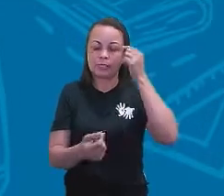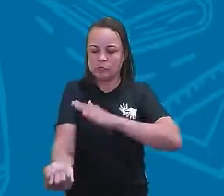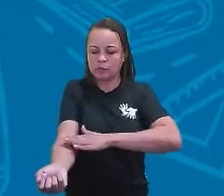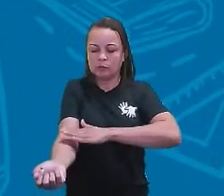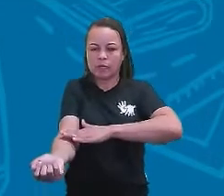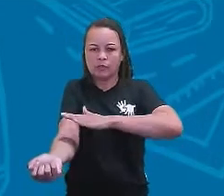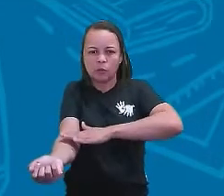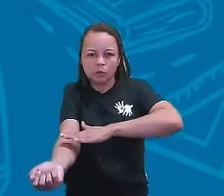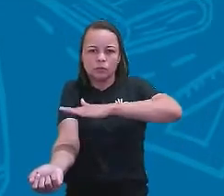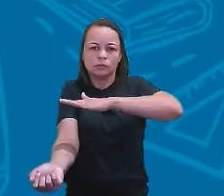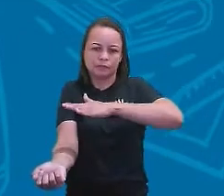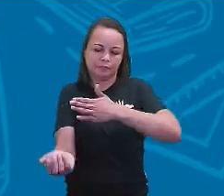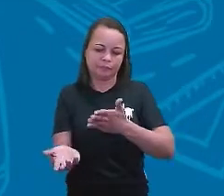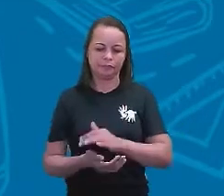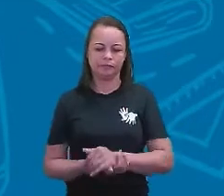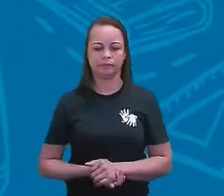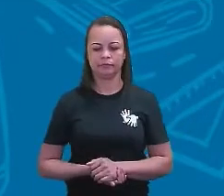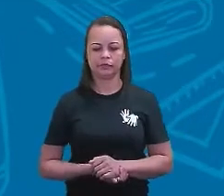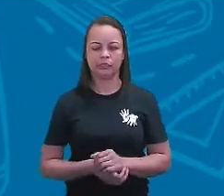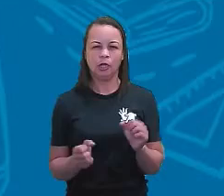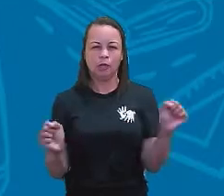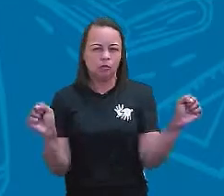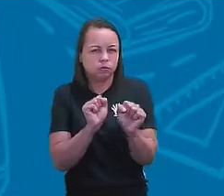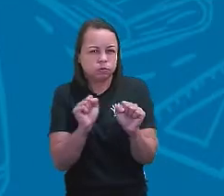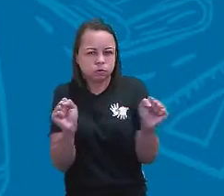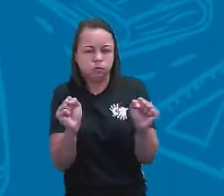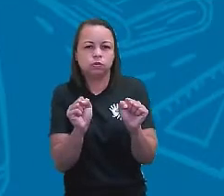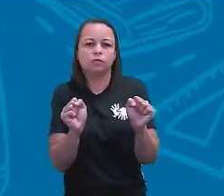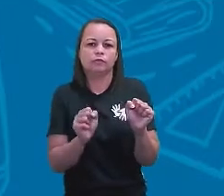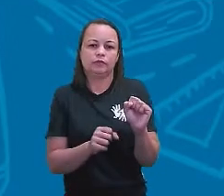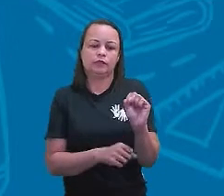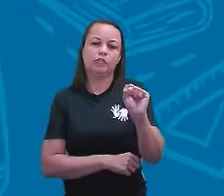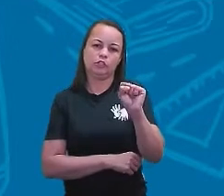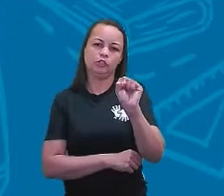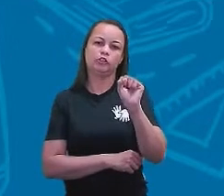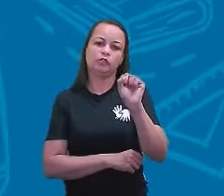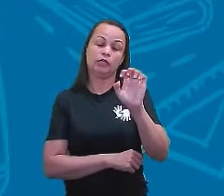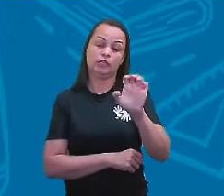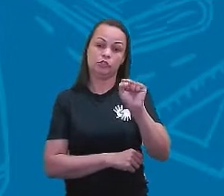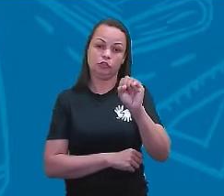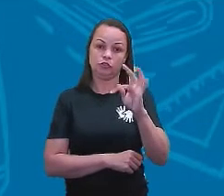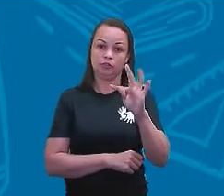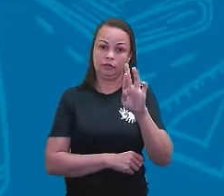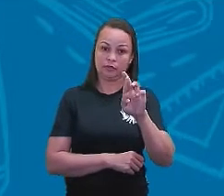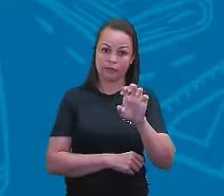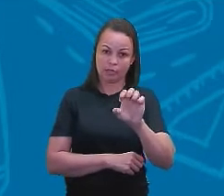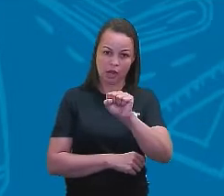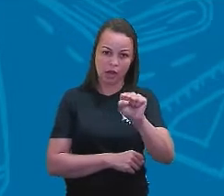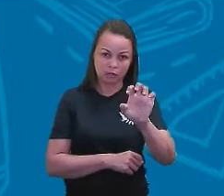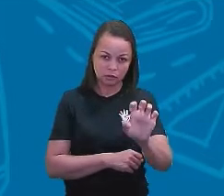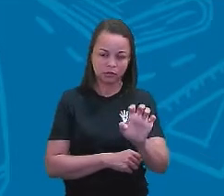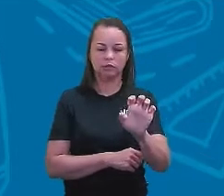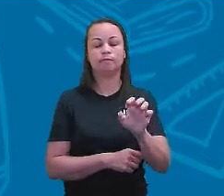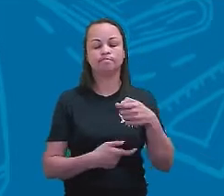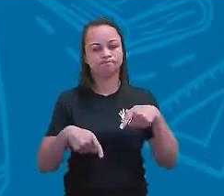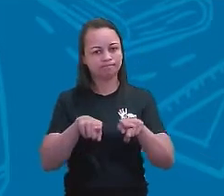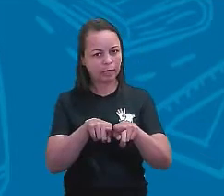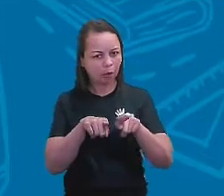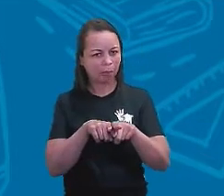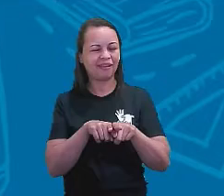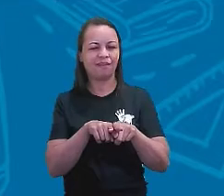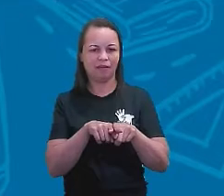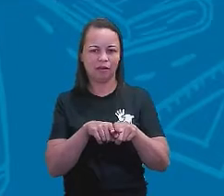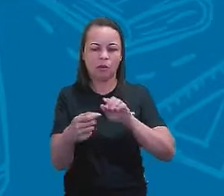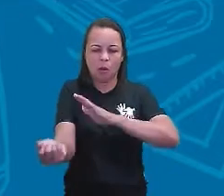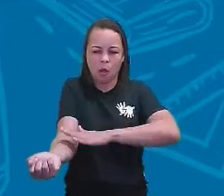pressão alta. Estresse, isso mesmo que você viu, o estresse também é um fator que corrobora para um comprometimento